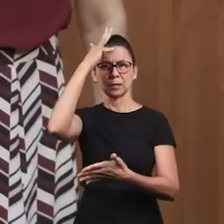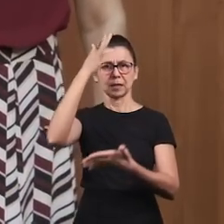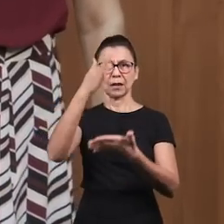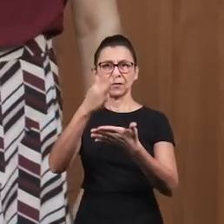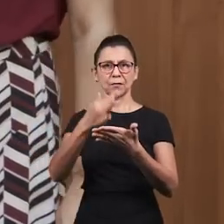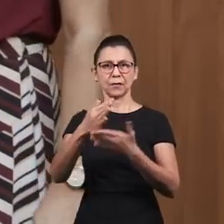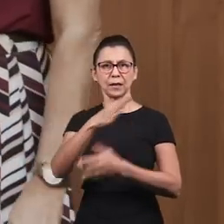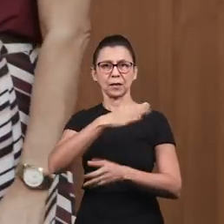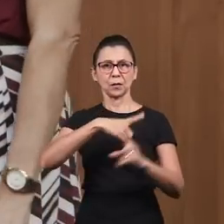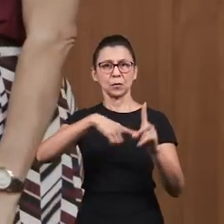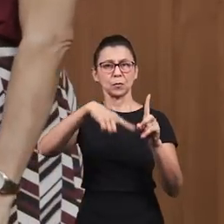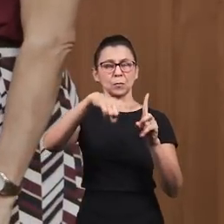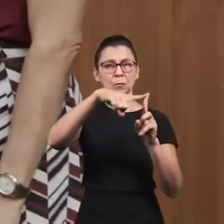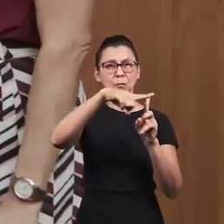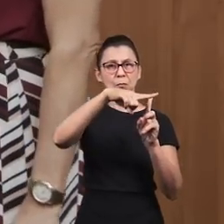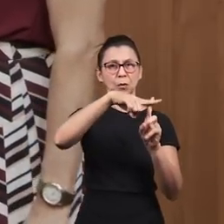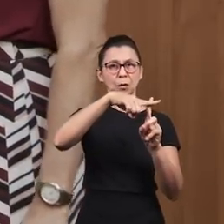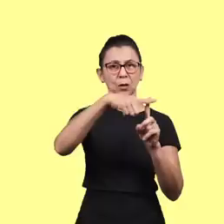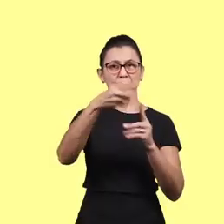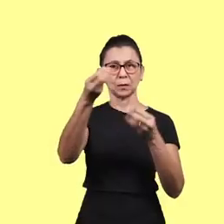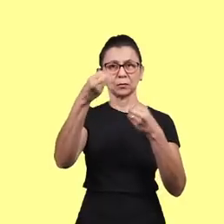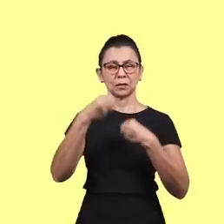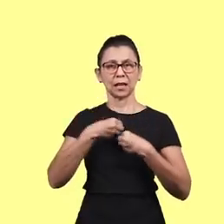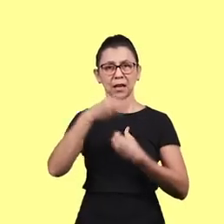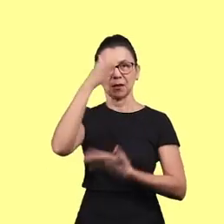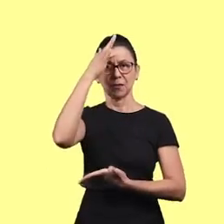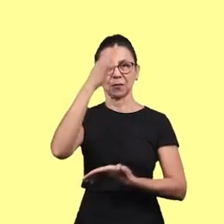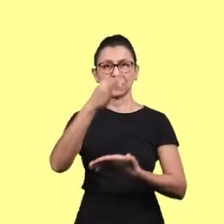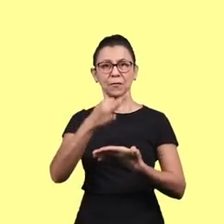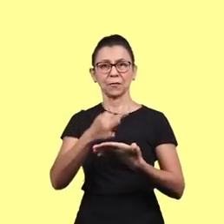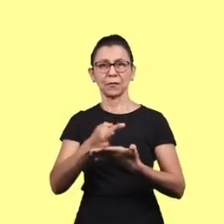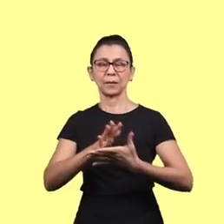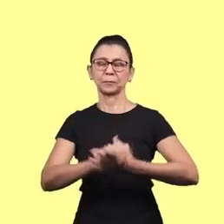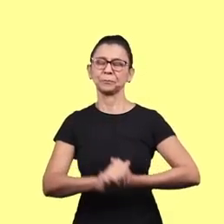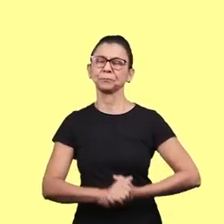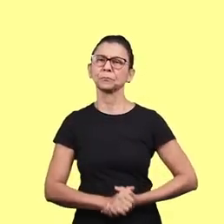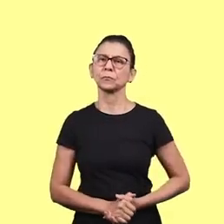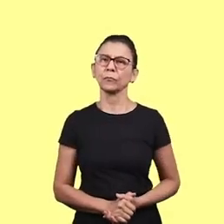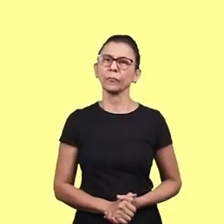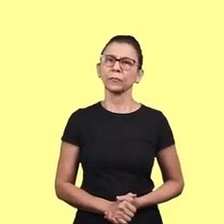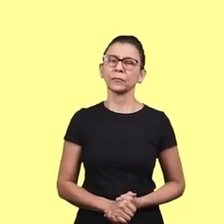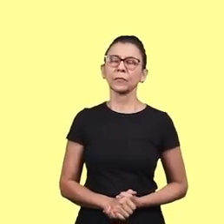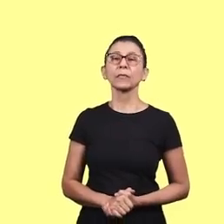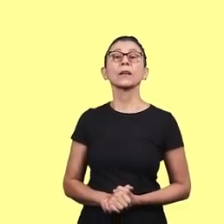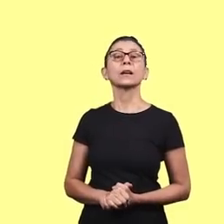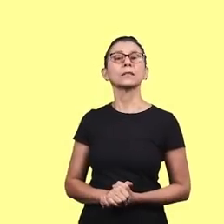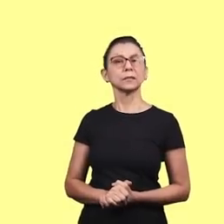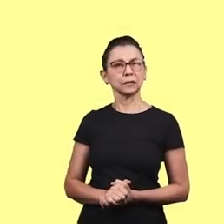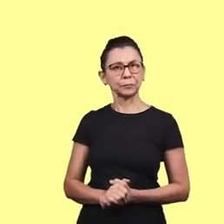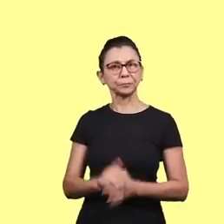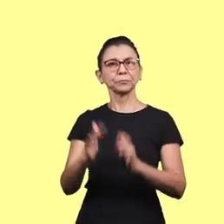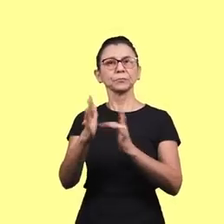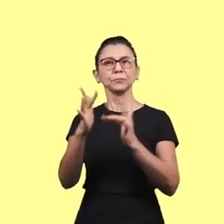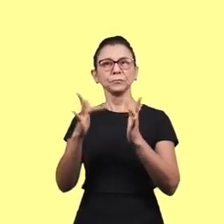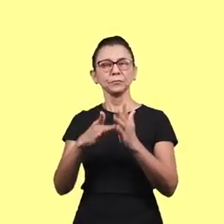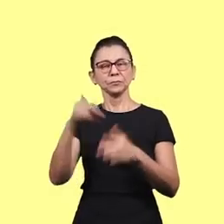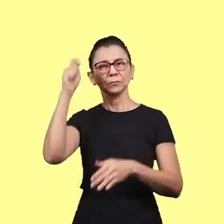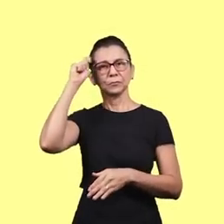da nossa fé. Vamos ler o texto? Olhando para Jesus, o autor